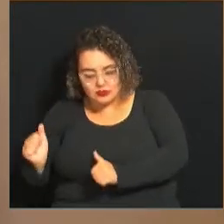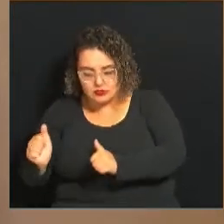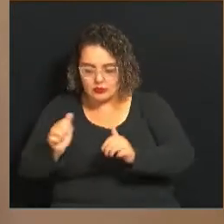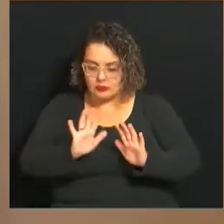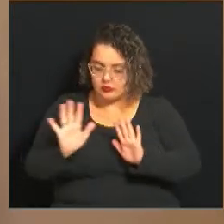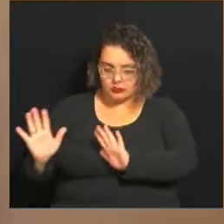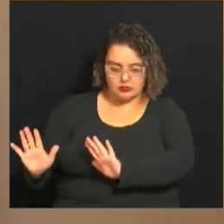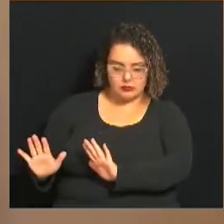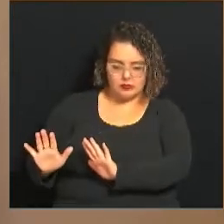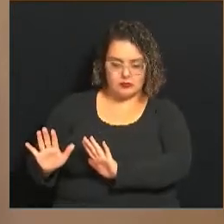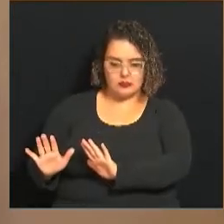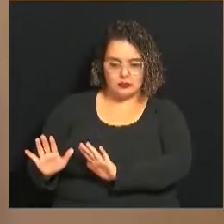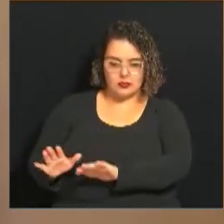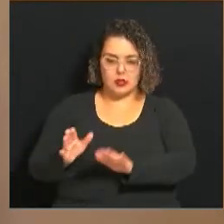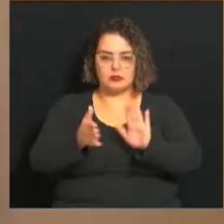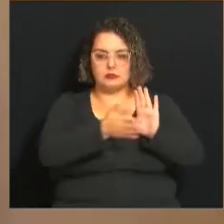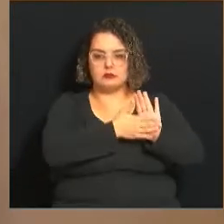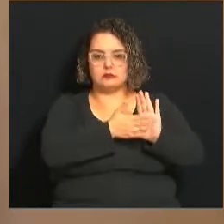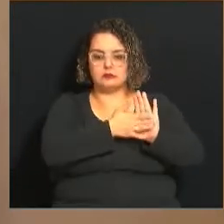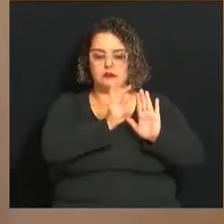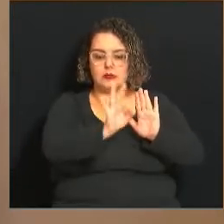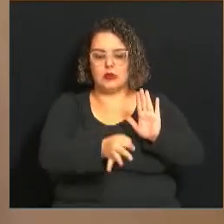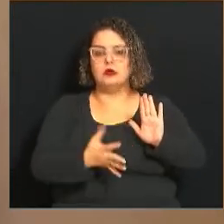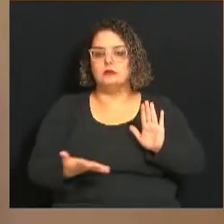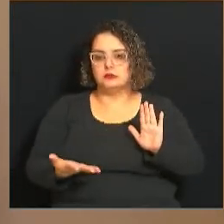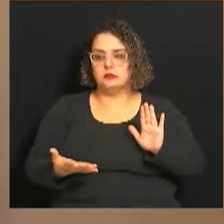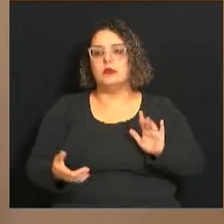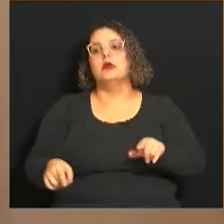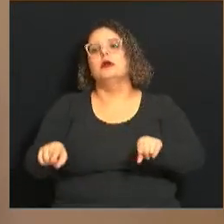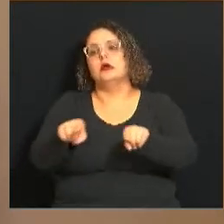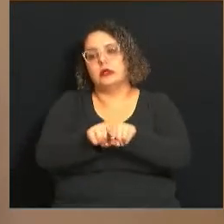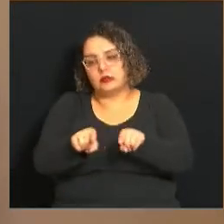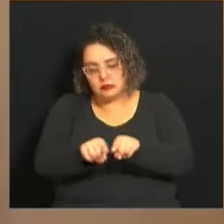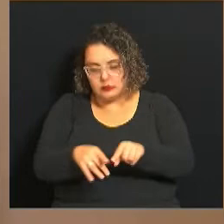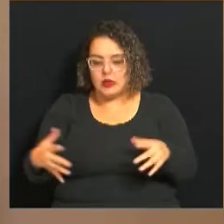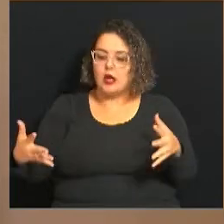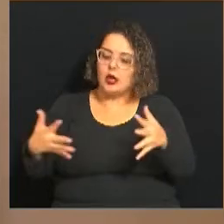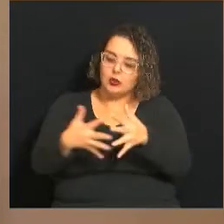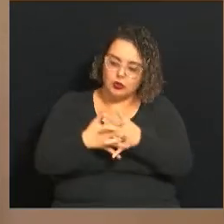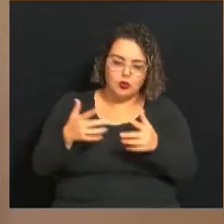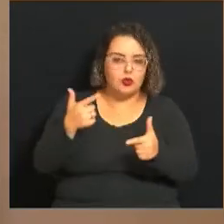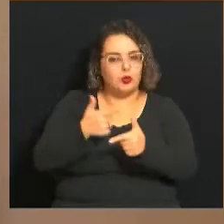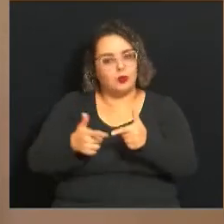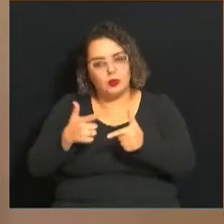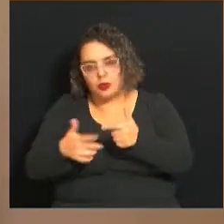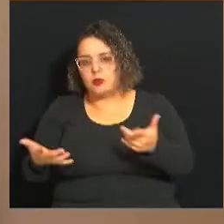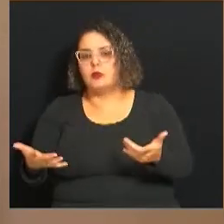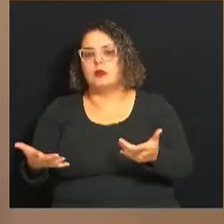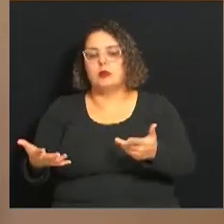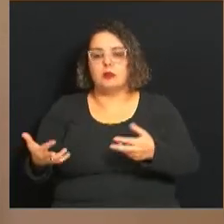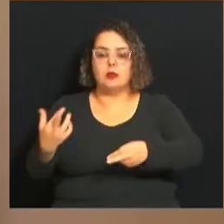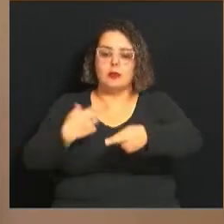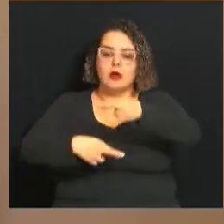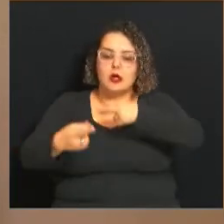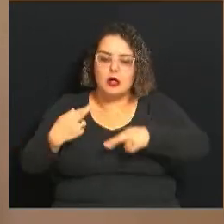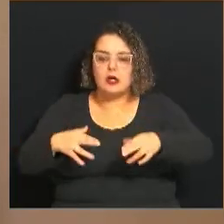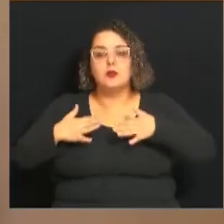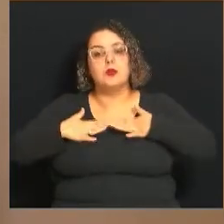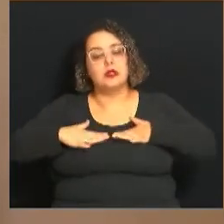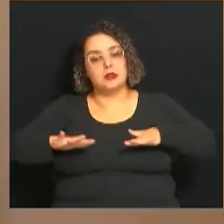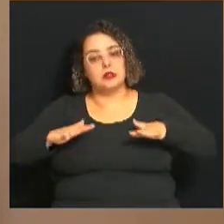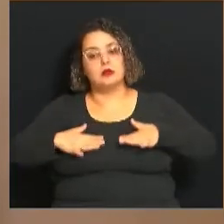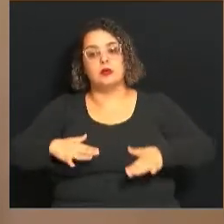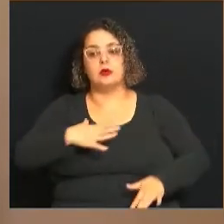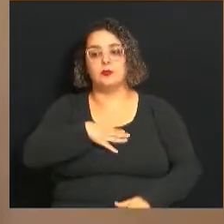assertiva, porque aí sim a gente sai também do conflito e vive uma relação mais tranquila com os nossos filhos. Por falar